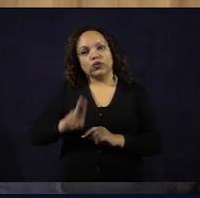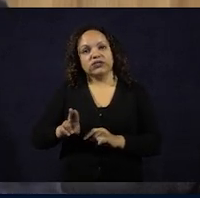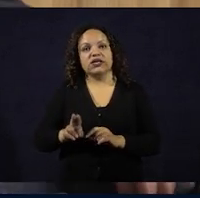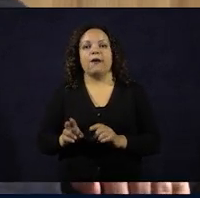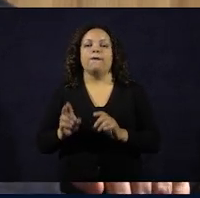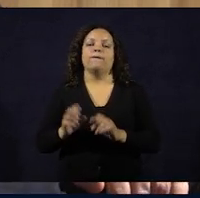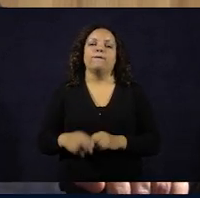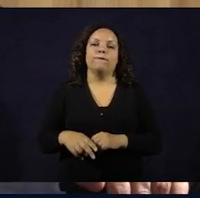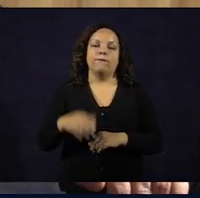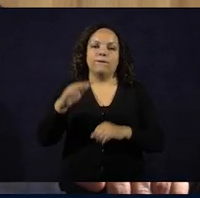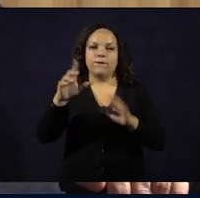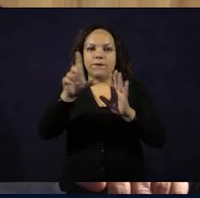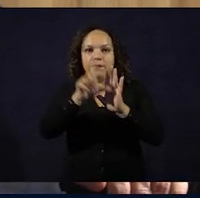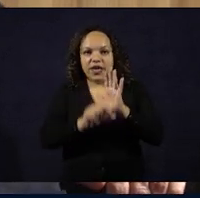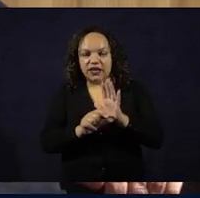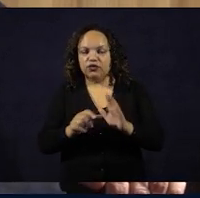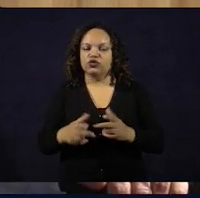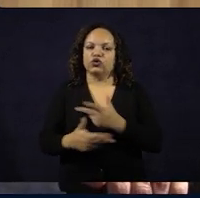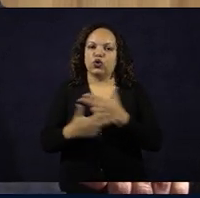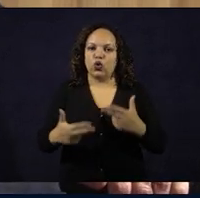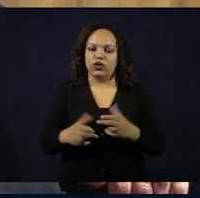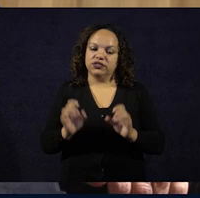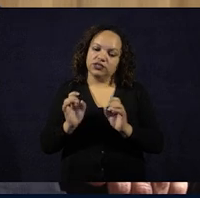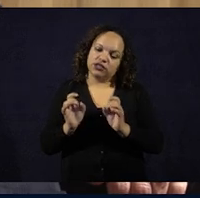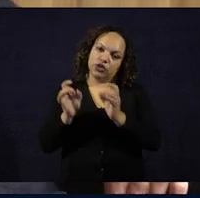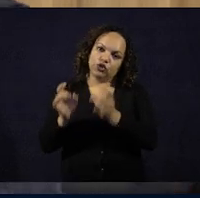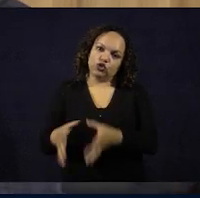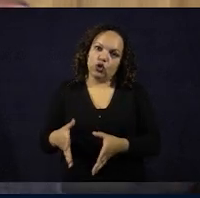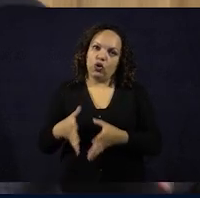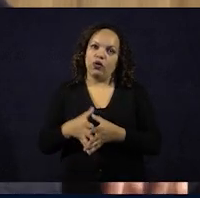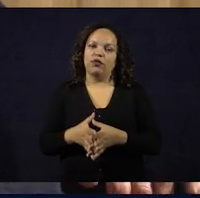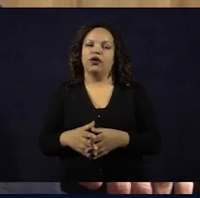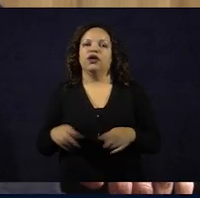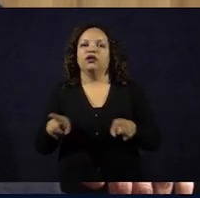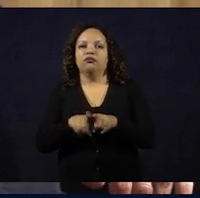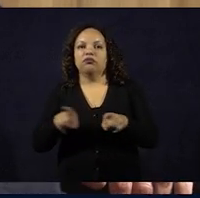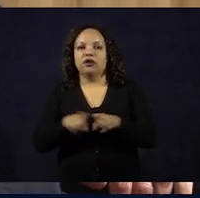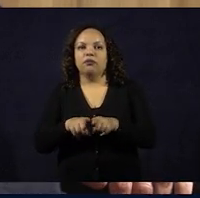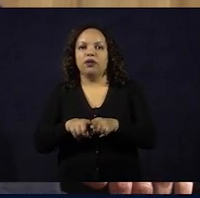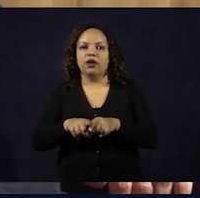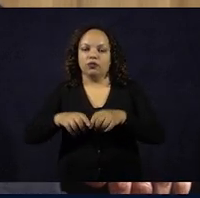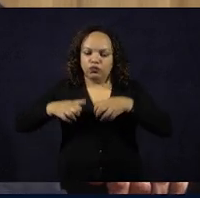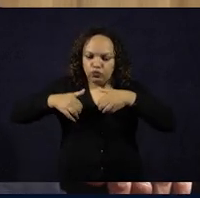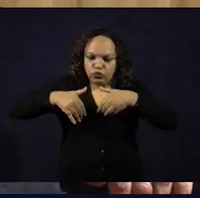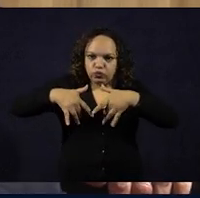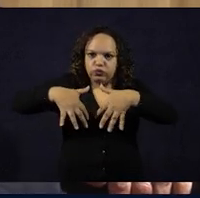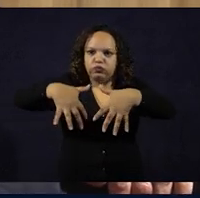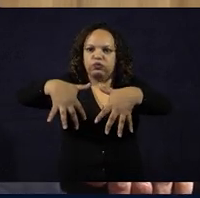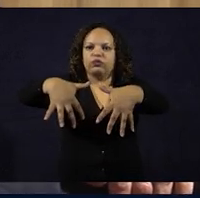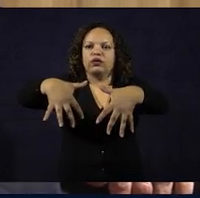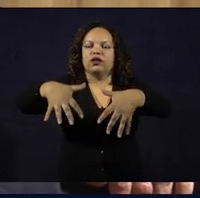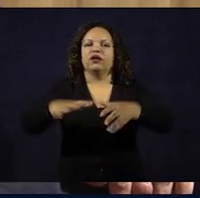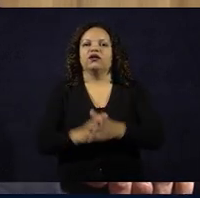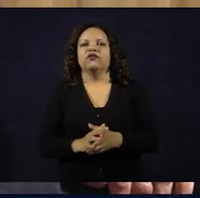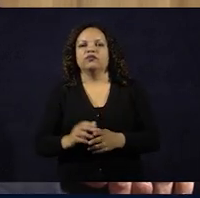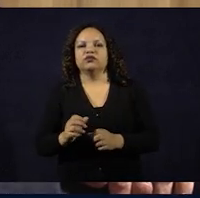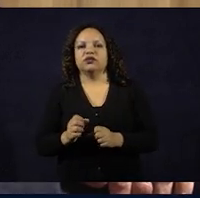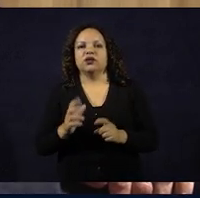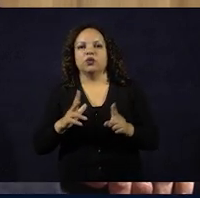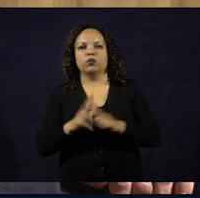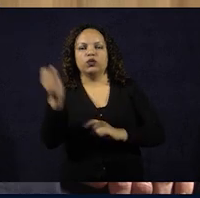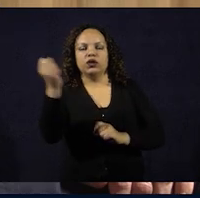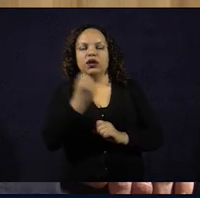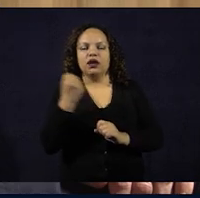usando são menos suscetíveis ataque de pragas Então por todos os lados que onde a gente olha aqui a gente vai ter um ganho muito grande à frente aí com